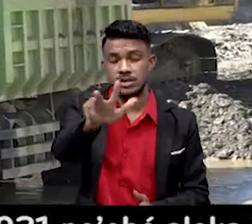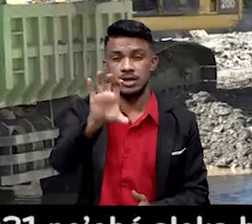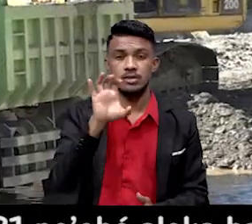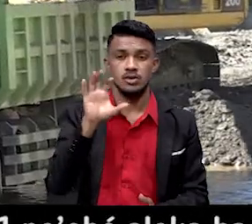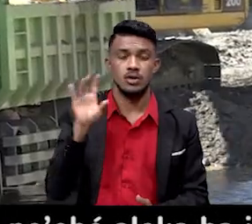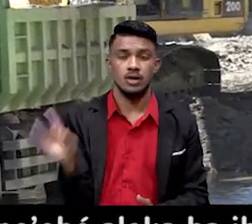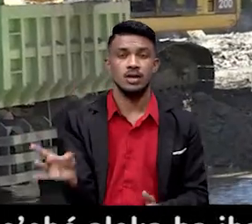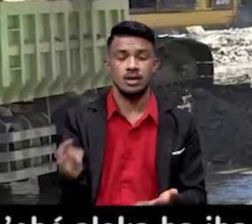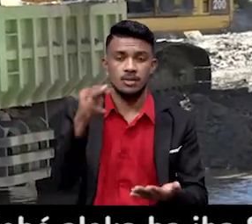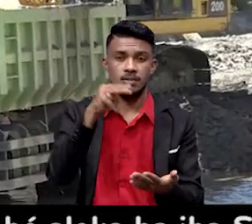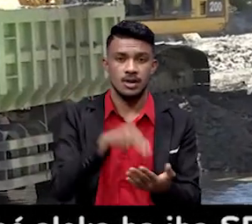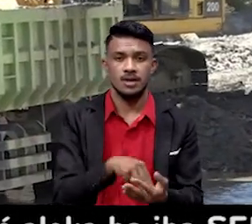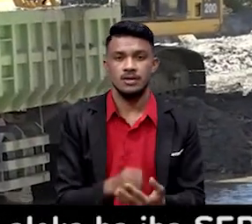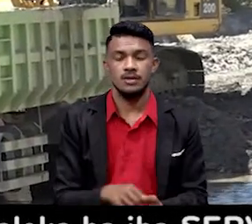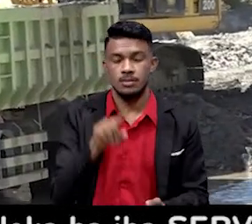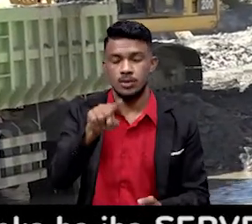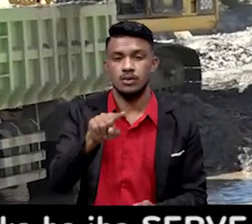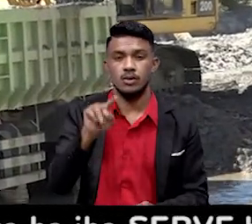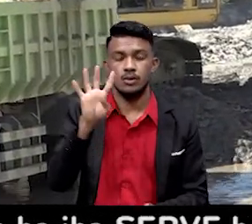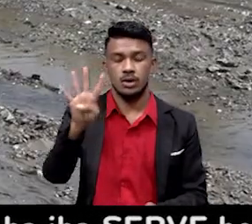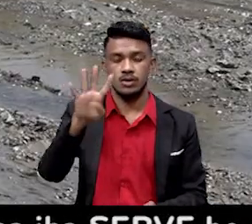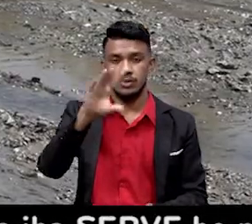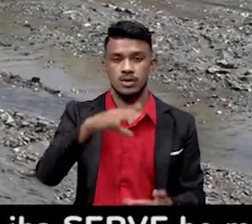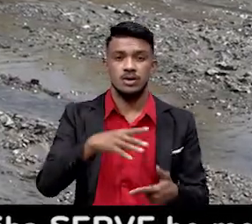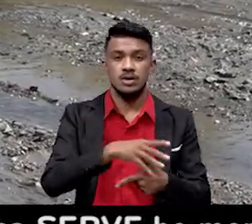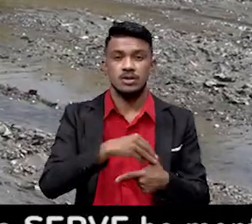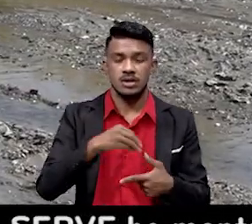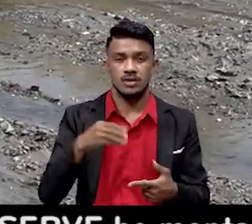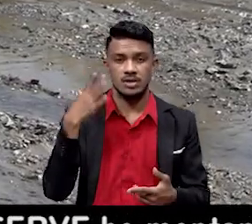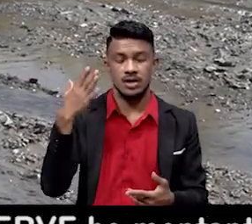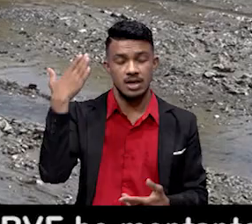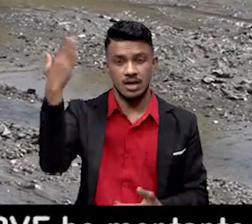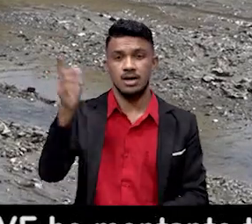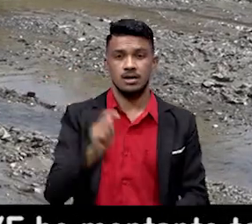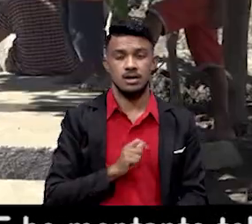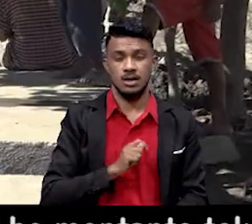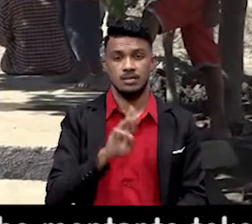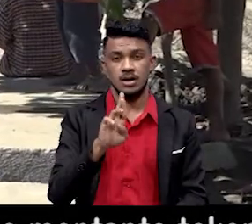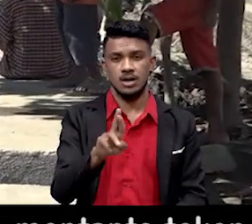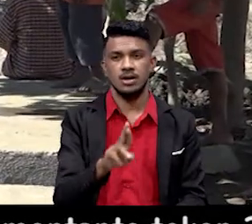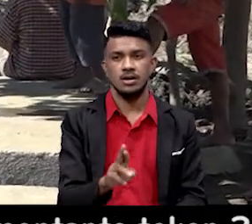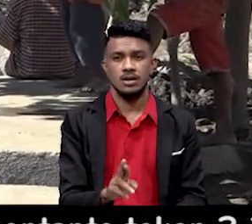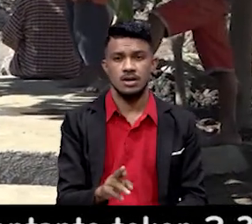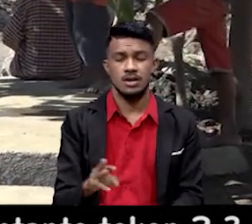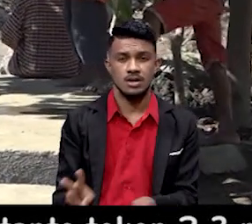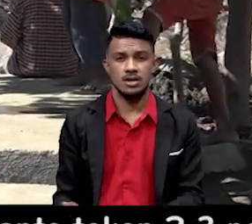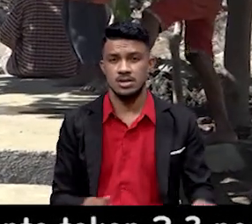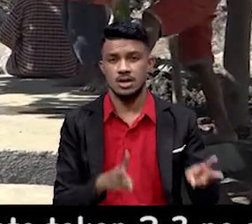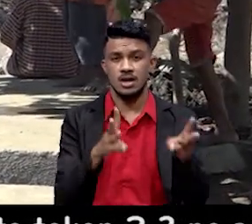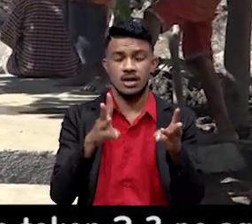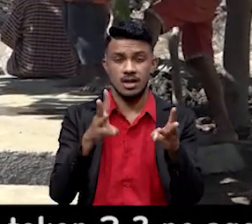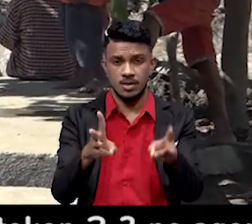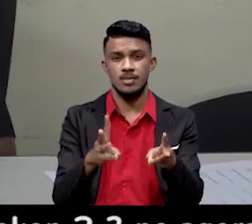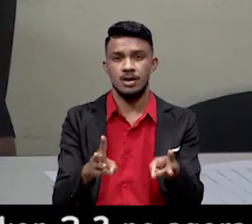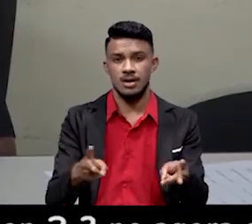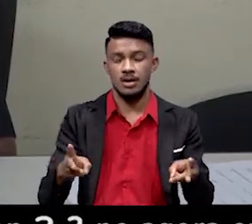311.924,18 centavos. E de fale, ba Tibar, tanto estrada nem bem ligação, conexão